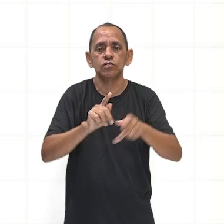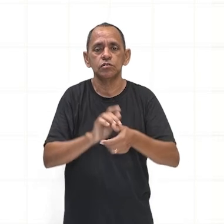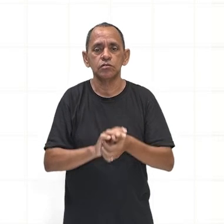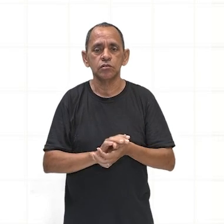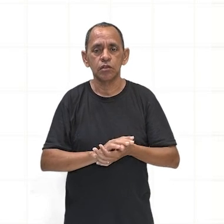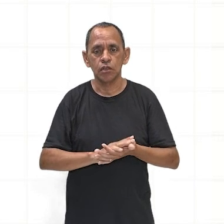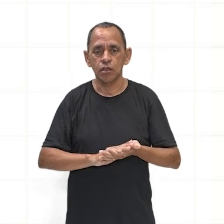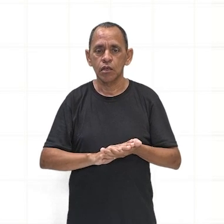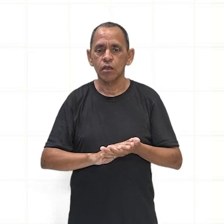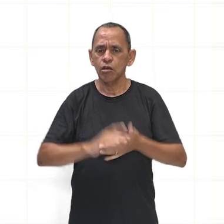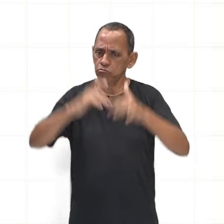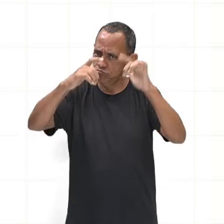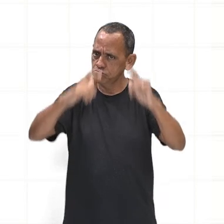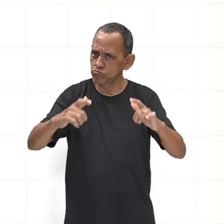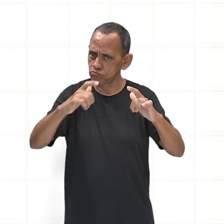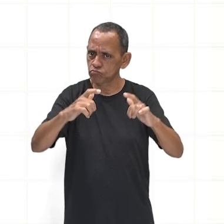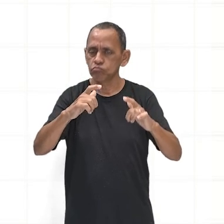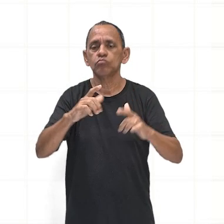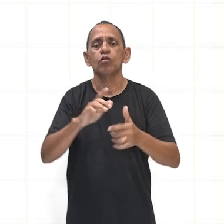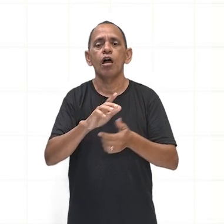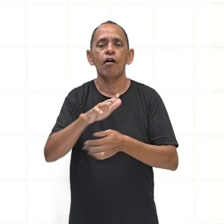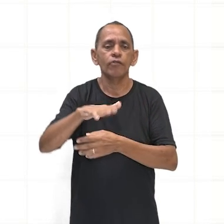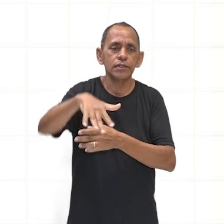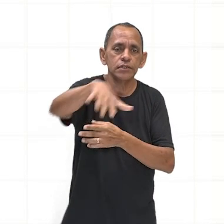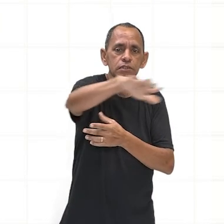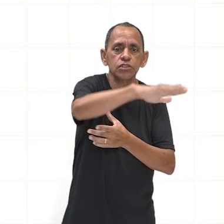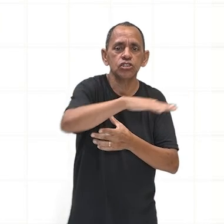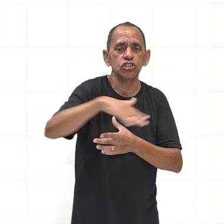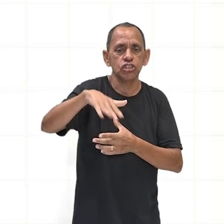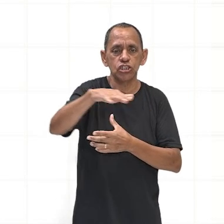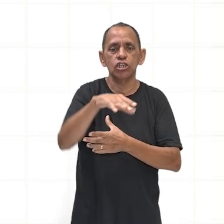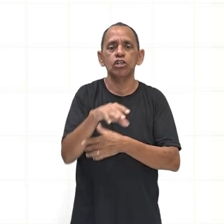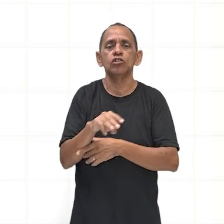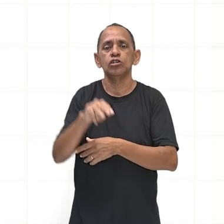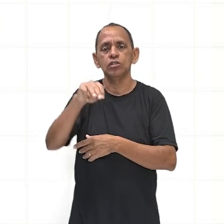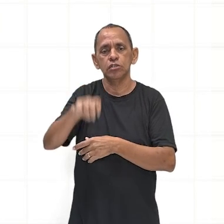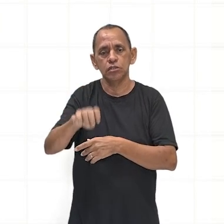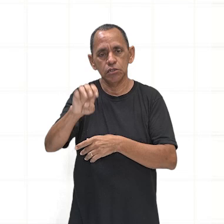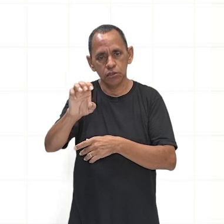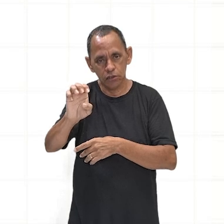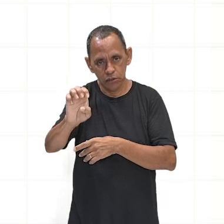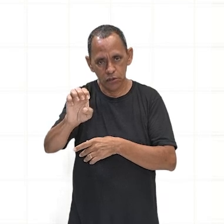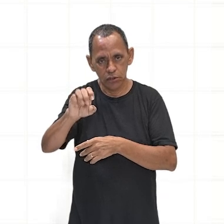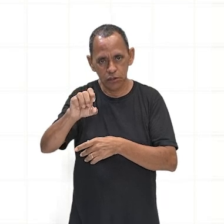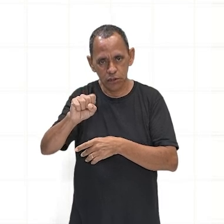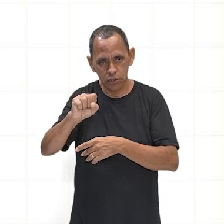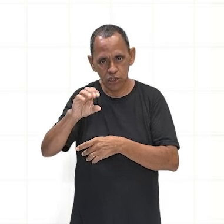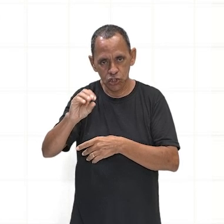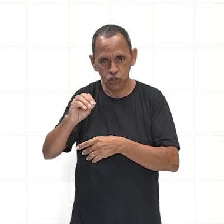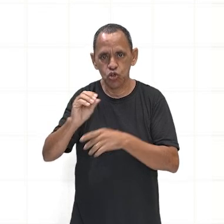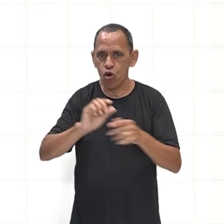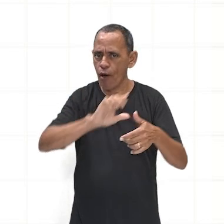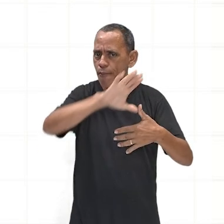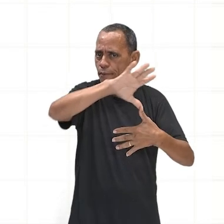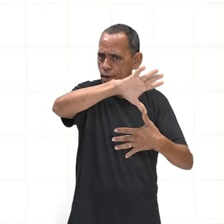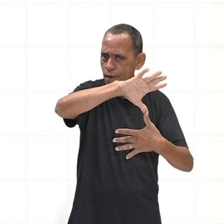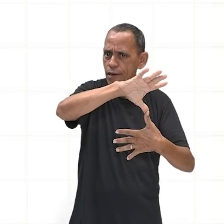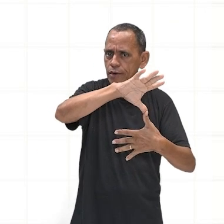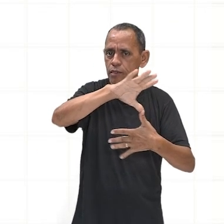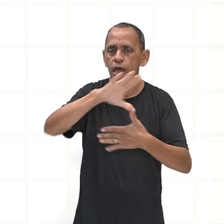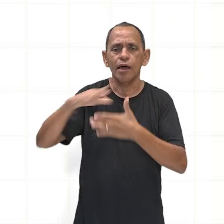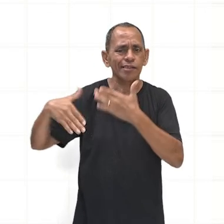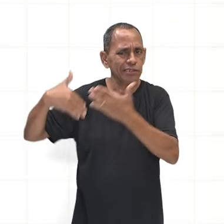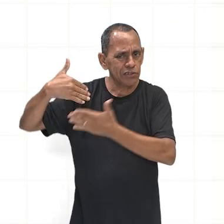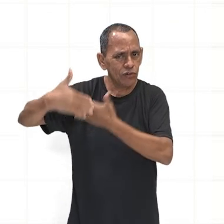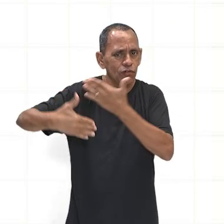ocupava a região da Mesoamérica e as diferentes civilizações que estavam ali, que se desenvolveram ao longo do tempo